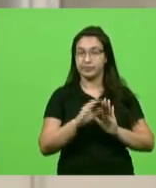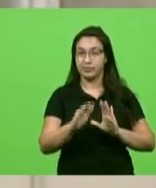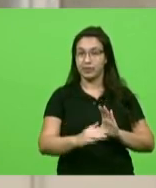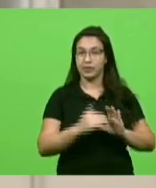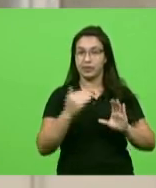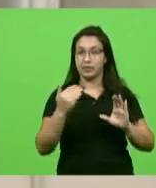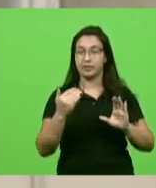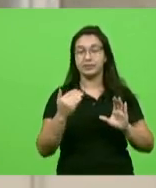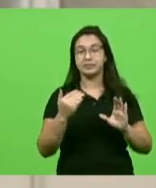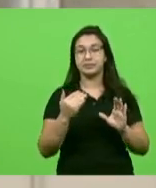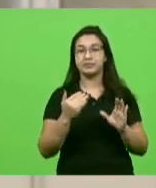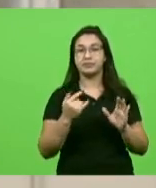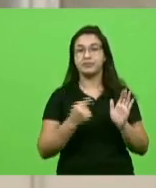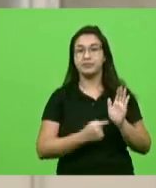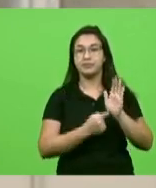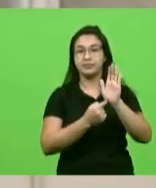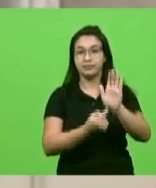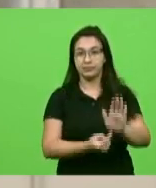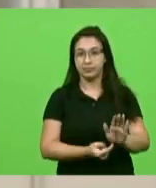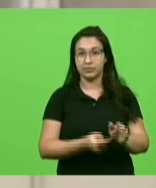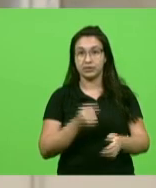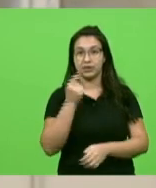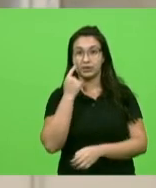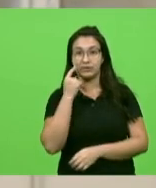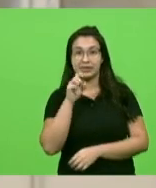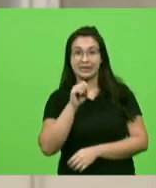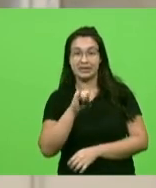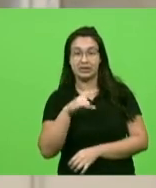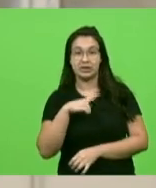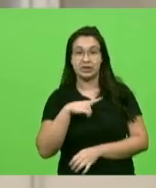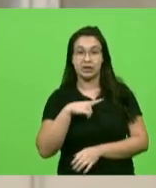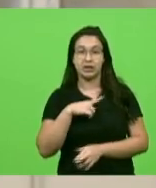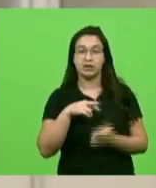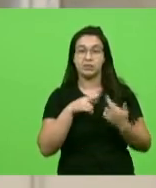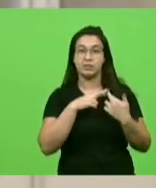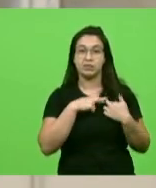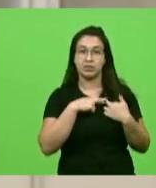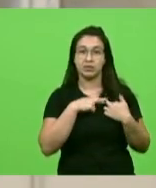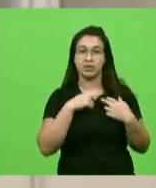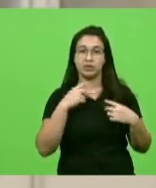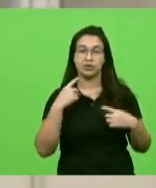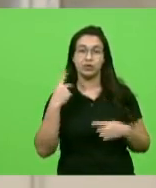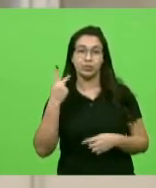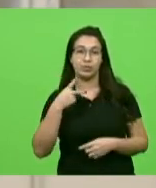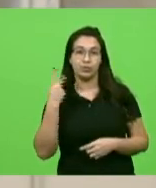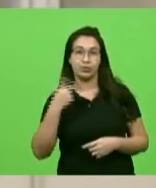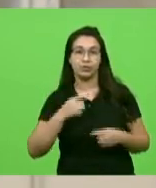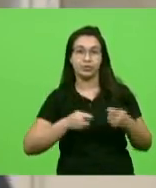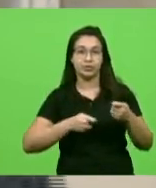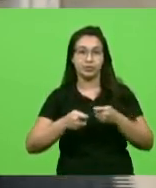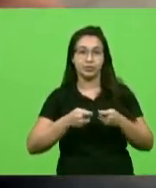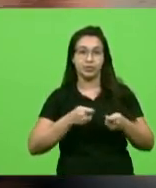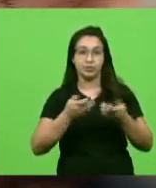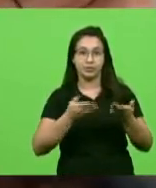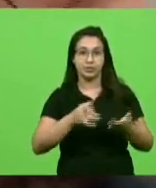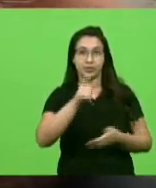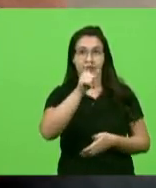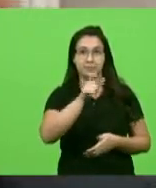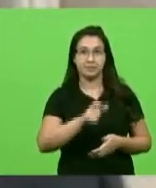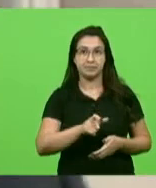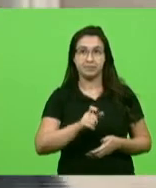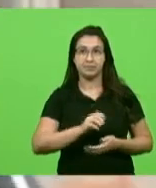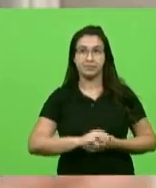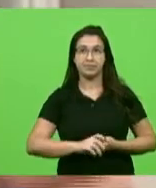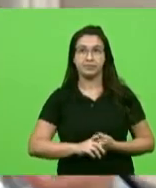movimento da denúncia para apurar a responsabilidade político-administrativa do denunciado a